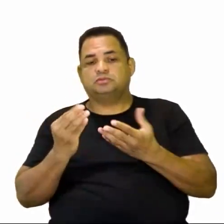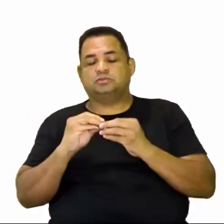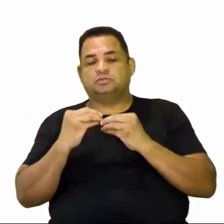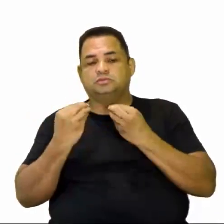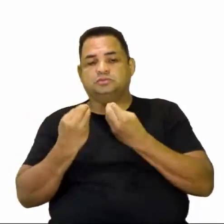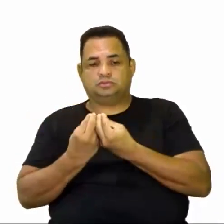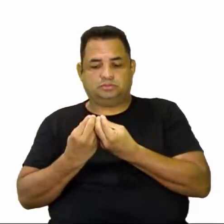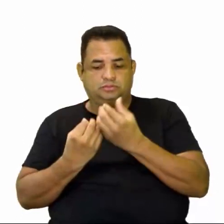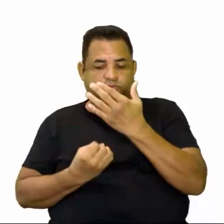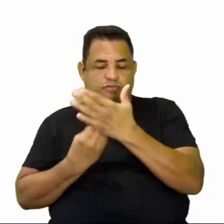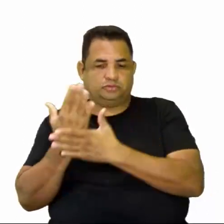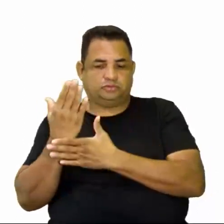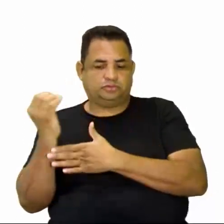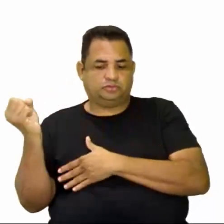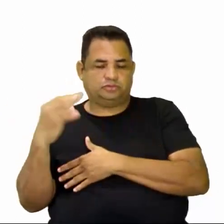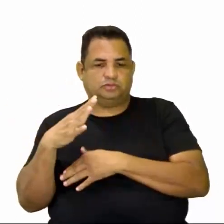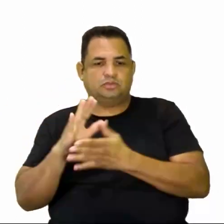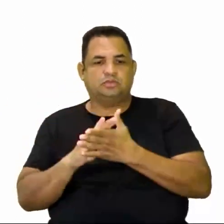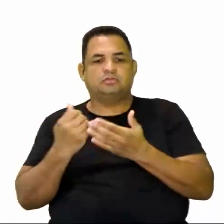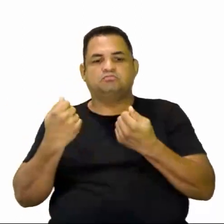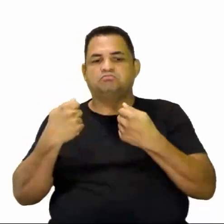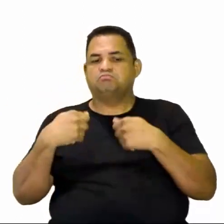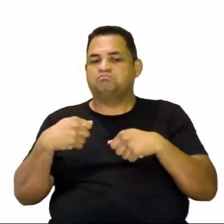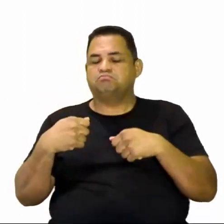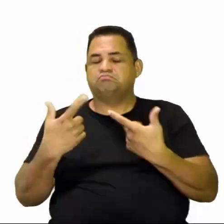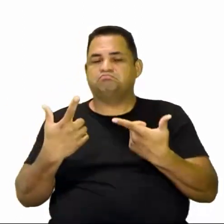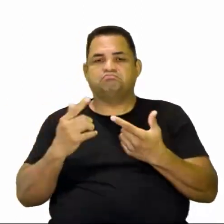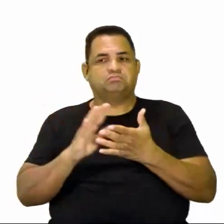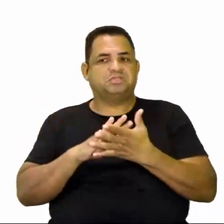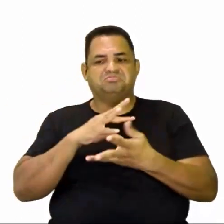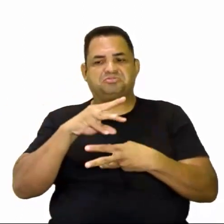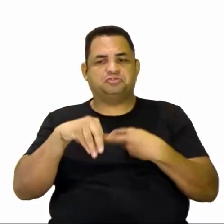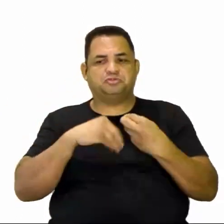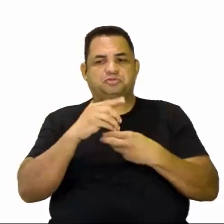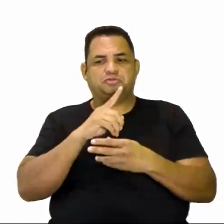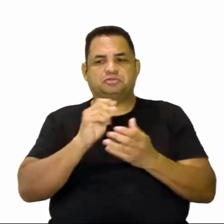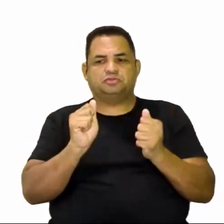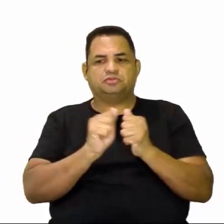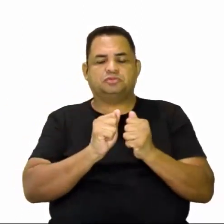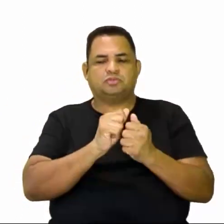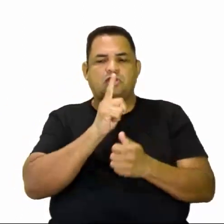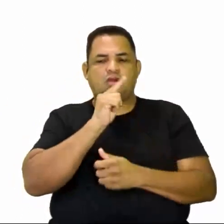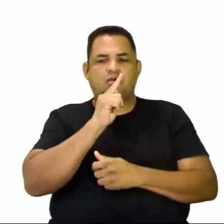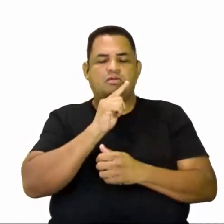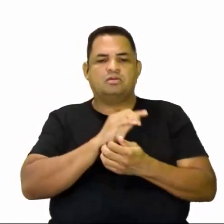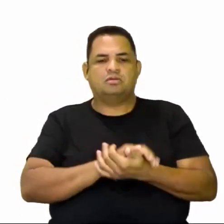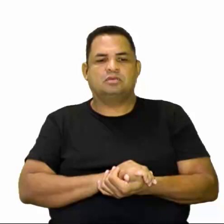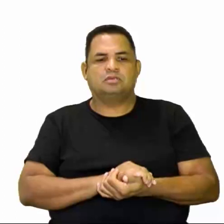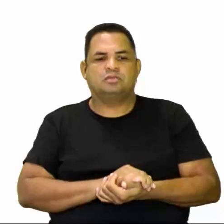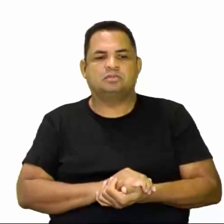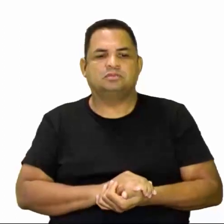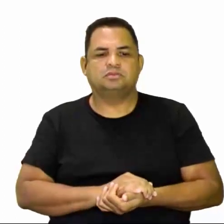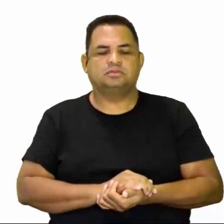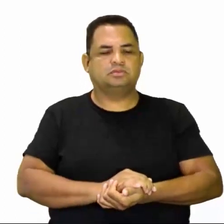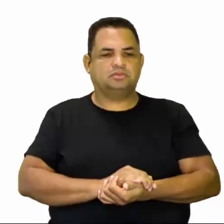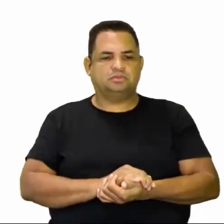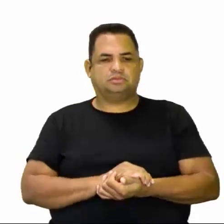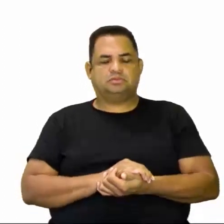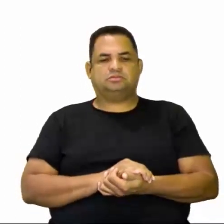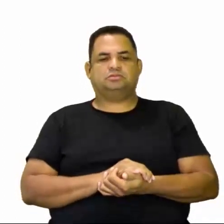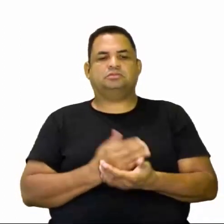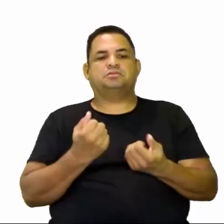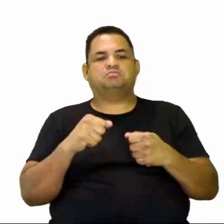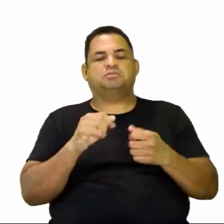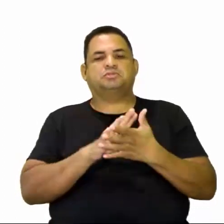o que é formada, pode ser que ela não se dissolva na água. E aí ela é um branco insolúvel, que a gente